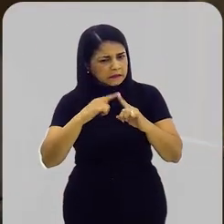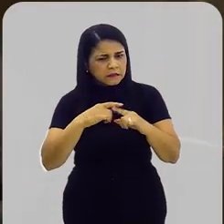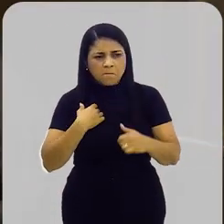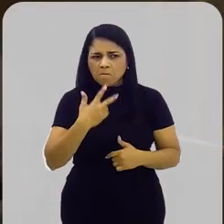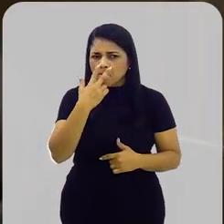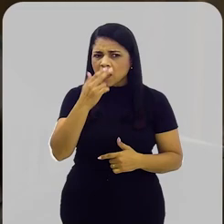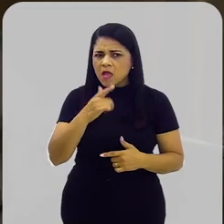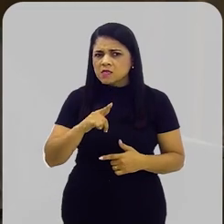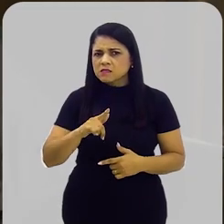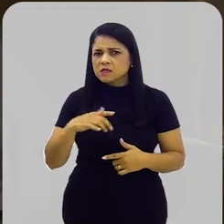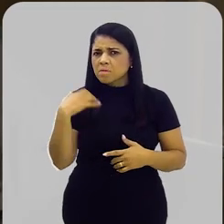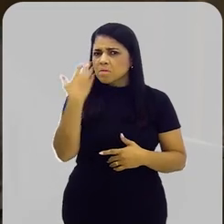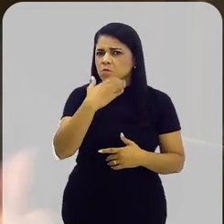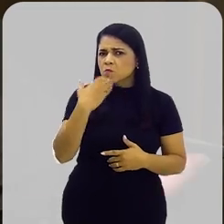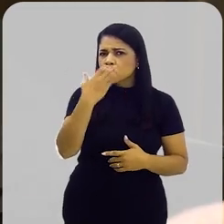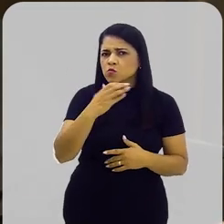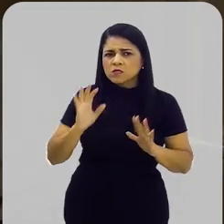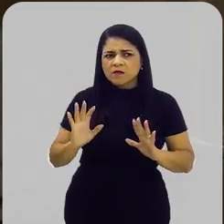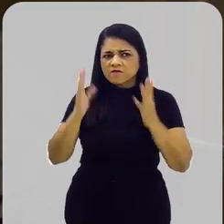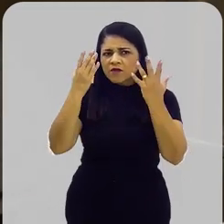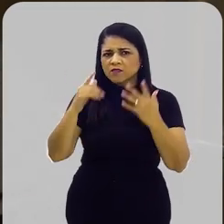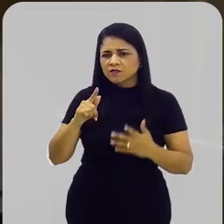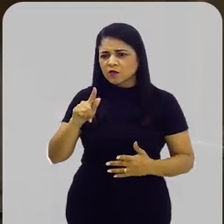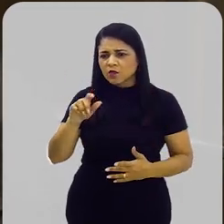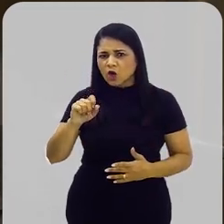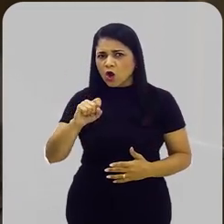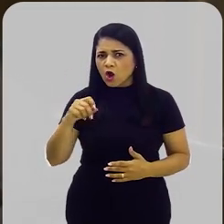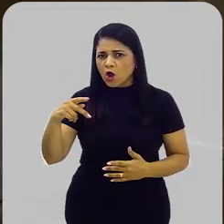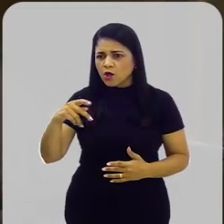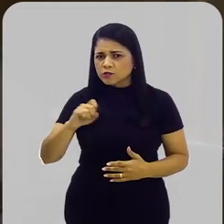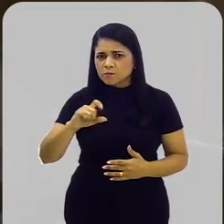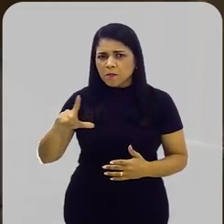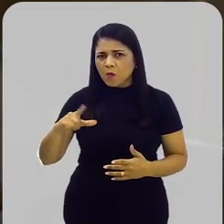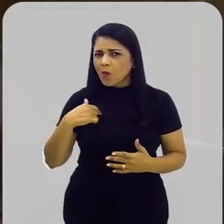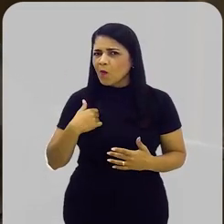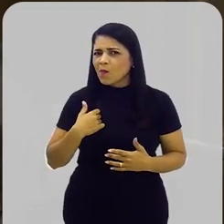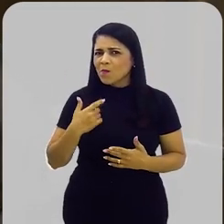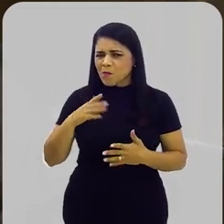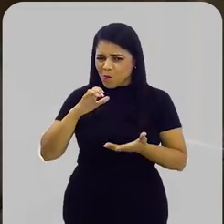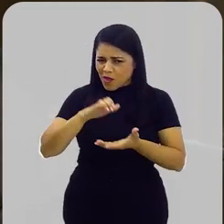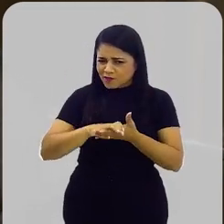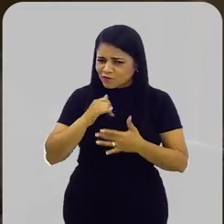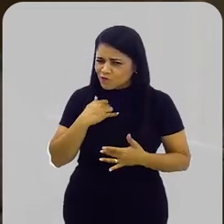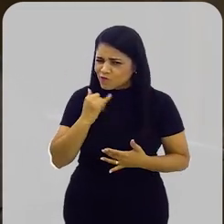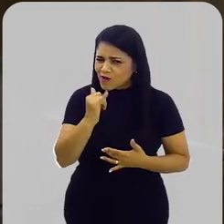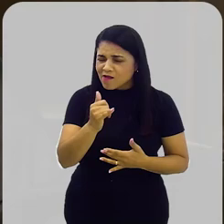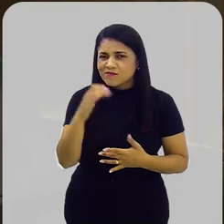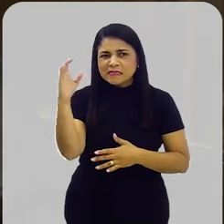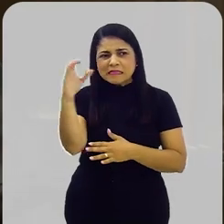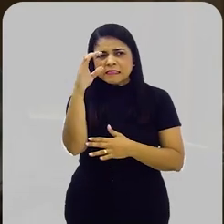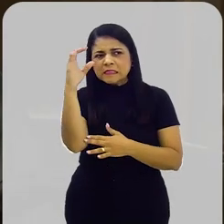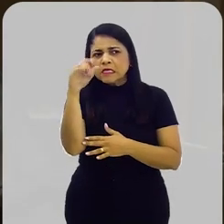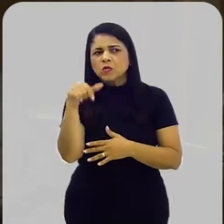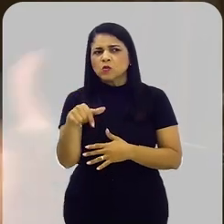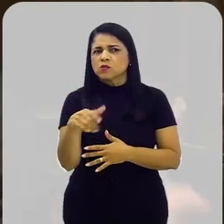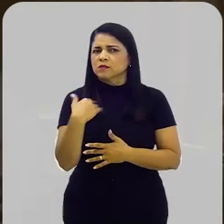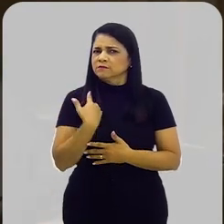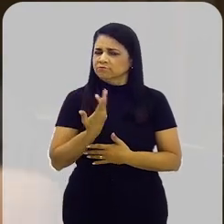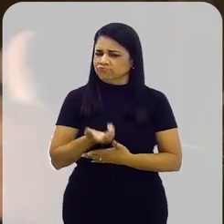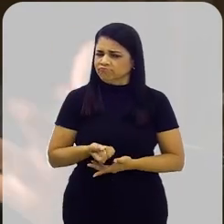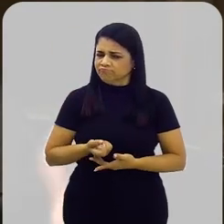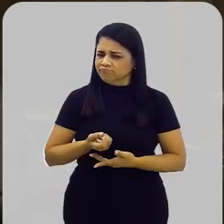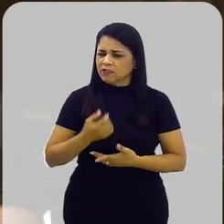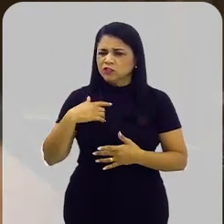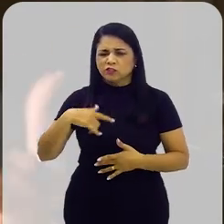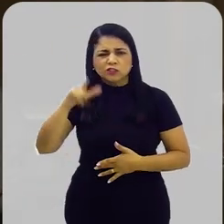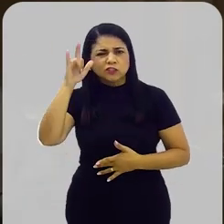abriu uma casa de festas gospel. Lá no... É uma igreja maravilhosa, eu conheço lá. E aí a gente